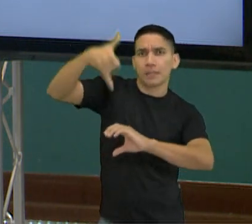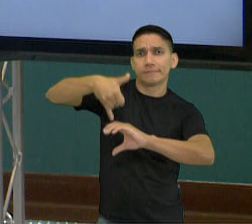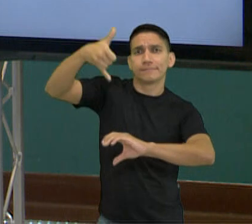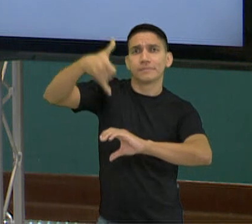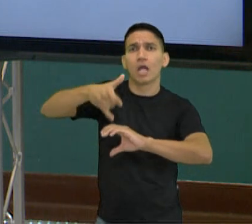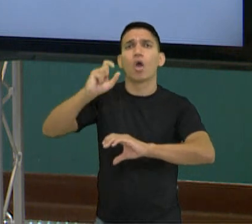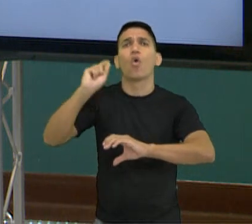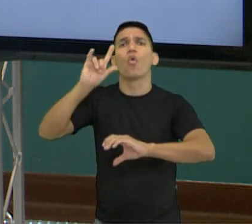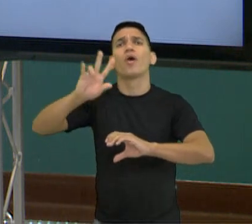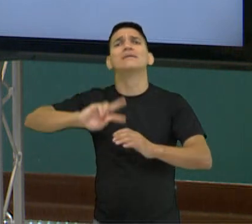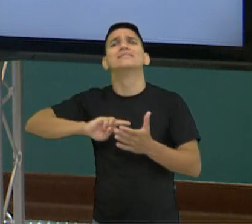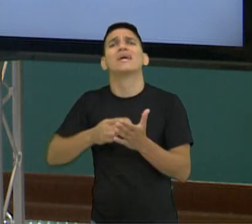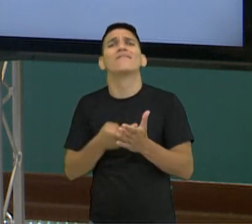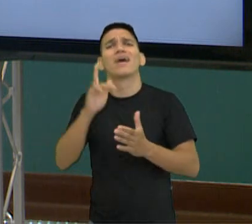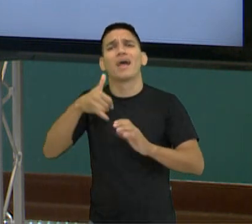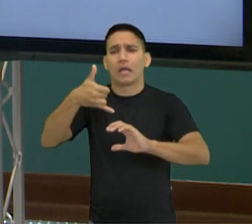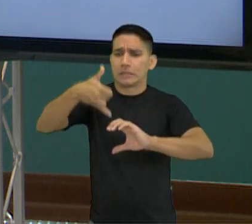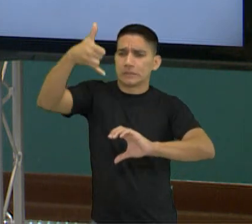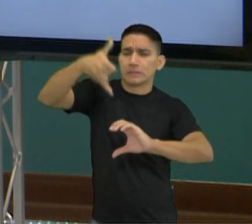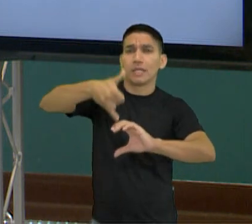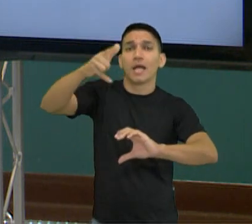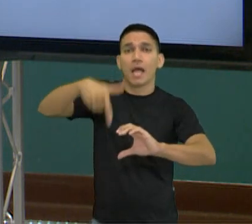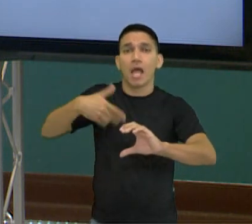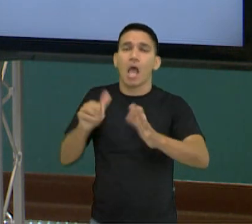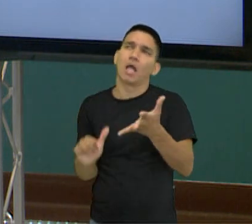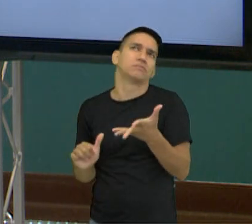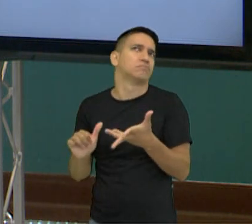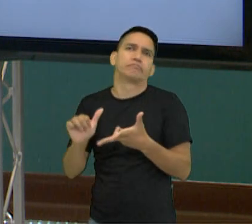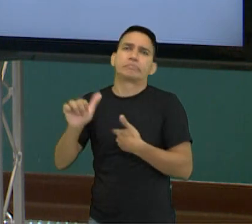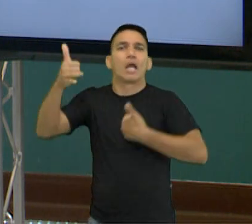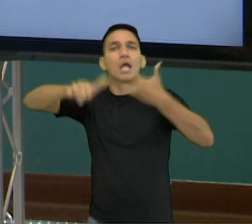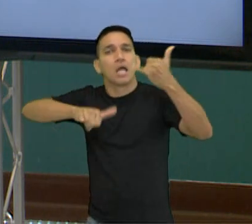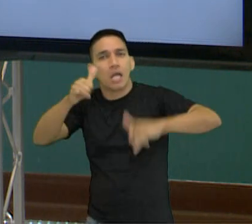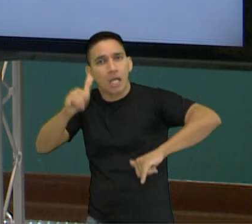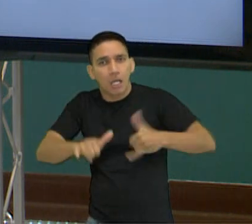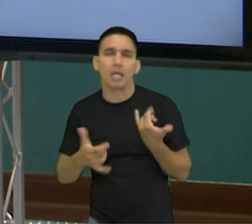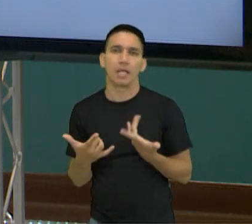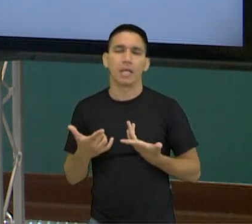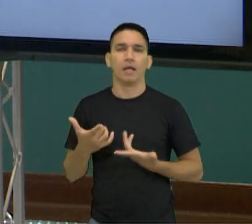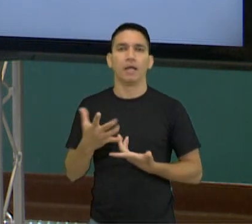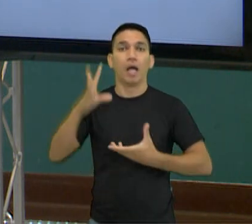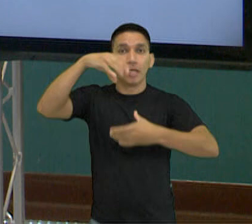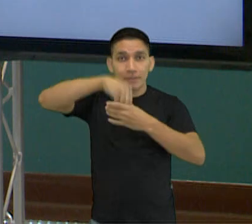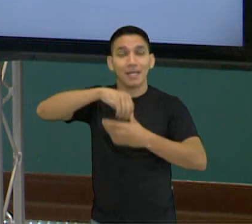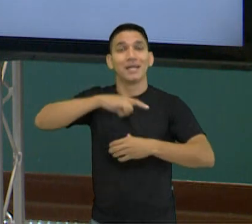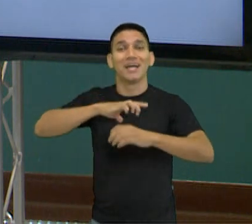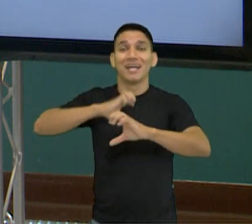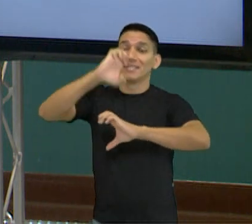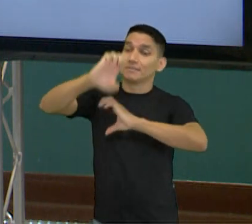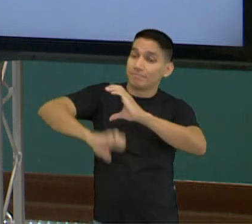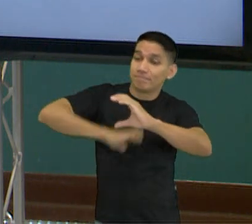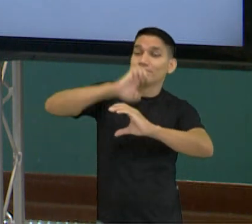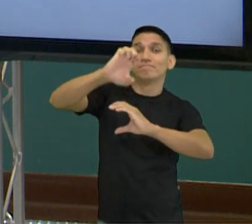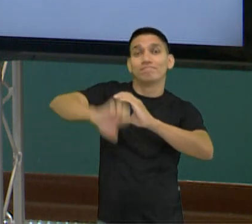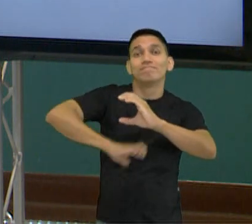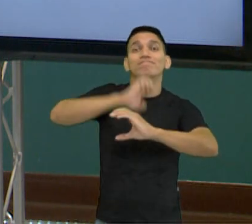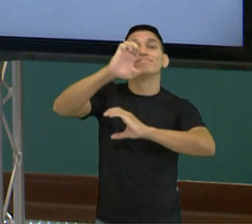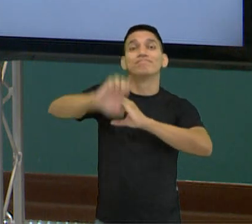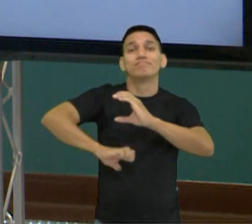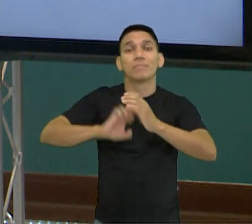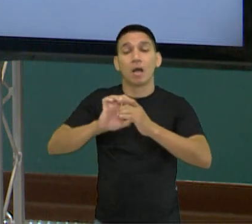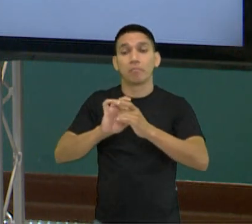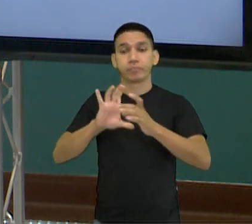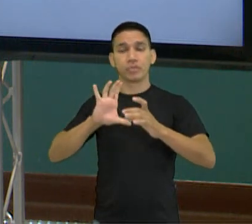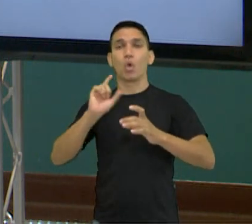substâncias. O que é um radical livre? São substâncias químicas que têm elétrons desemparelhados, que têm